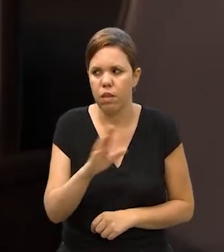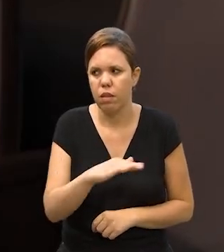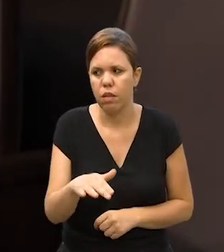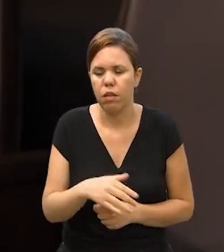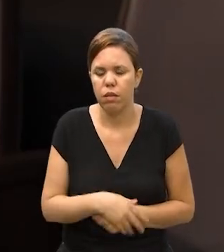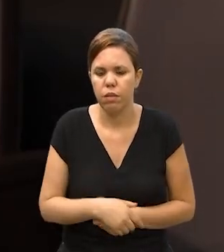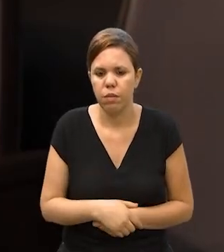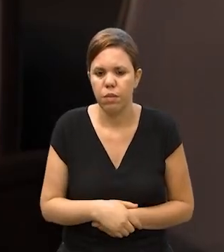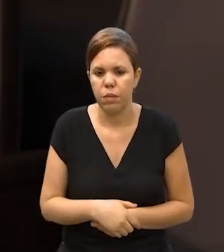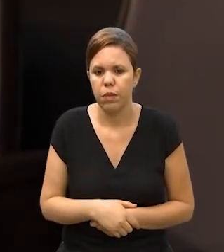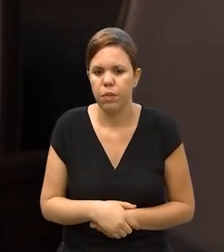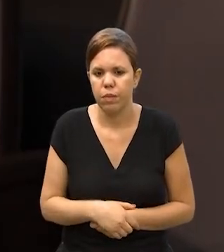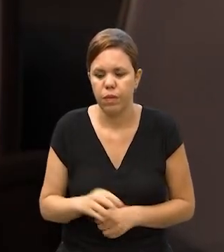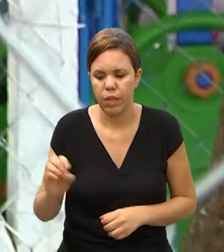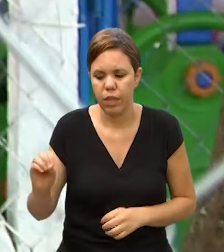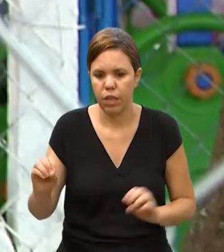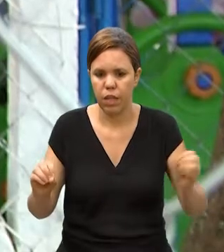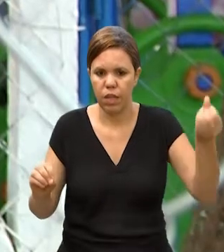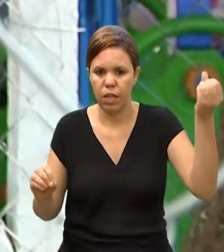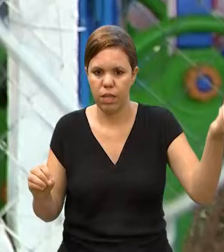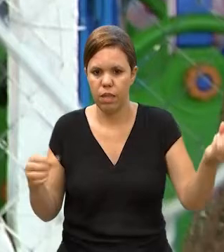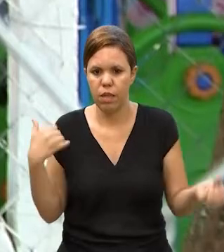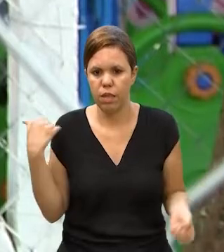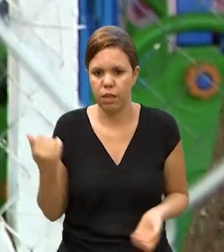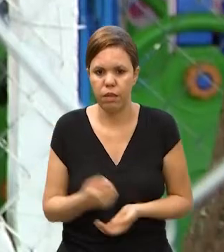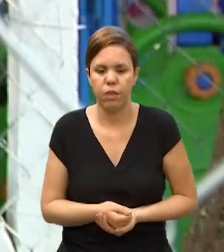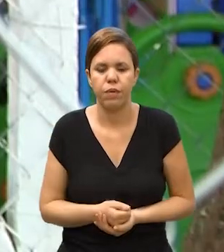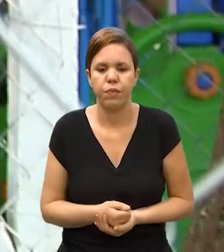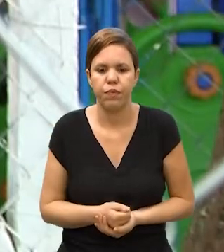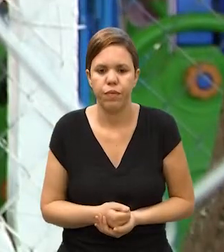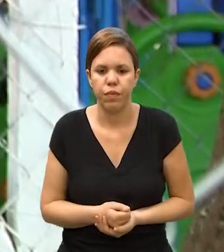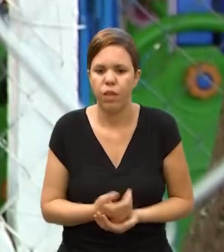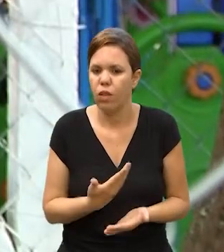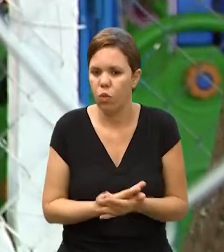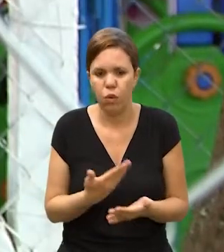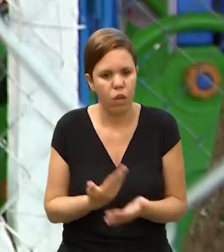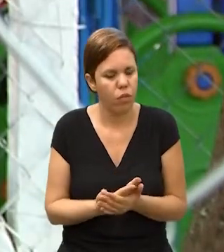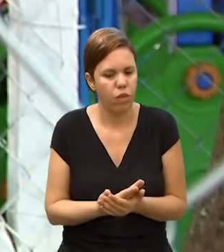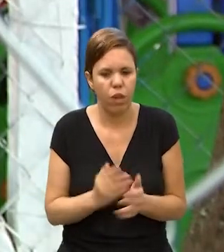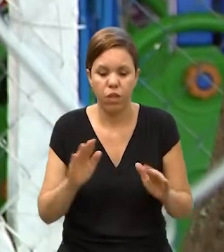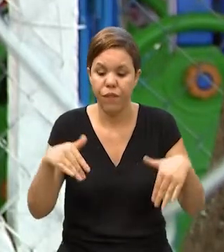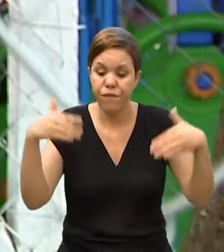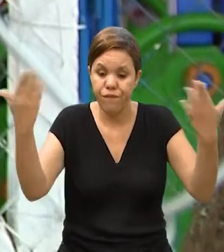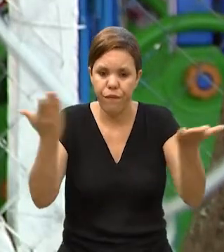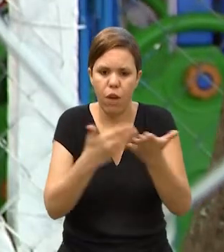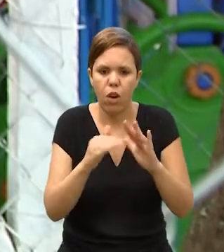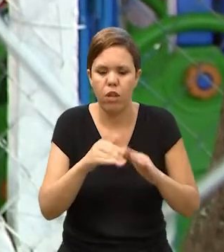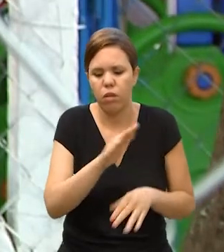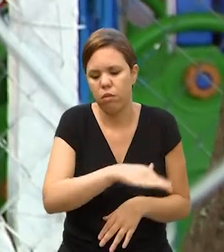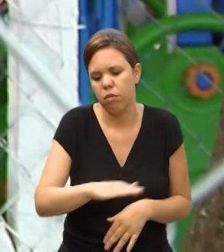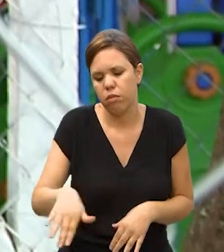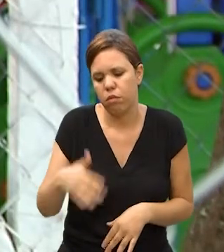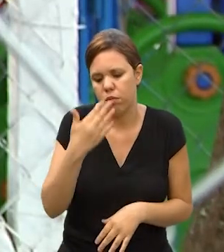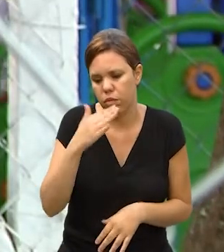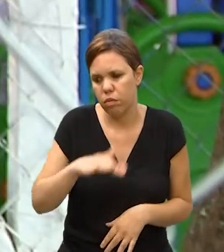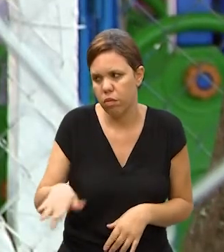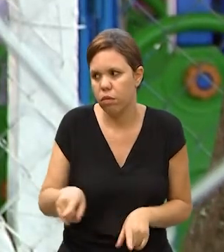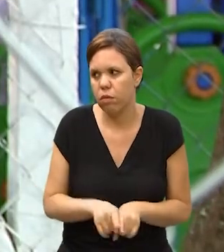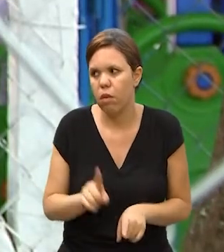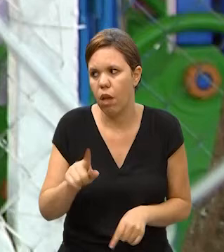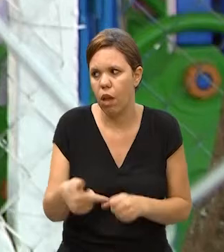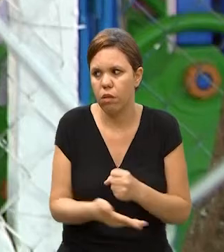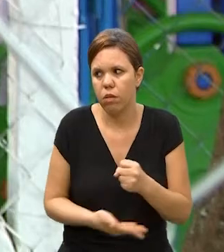crianças, né? De 0 a 6 anos fora de uma creche, fora de uma escola. Eu falo que essa